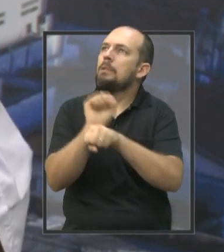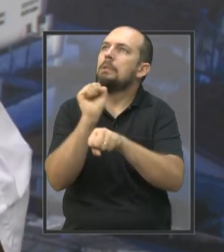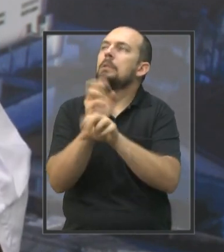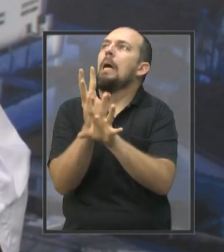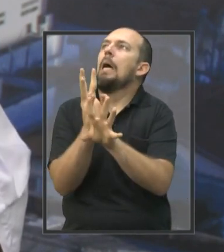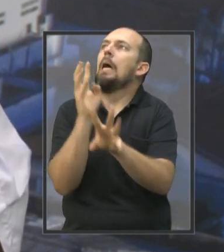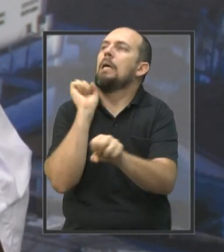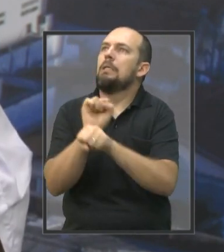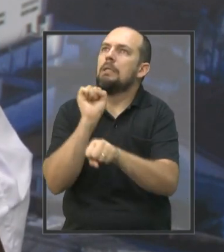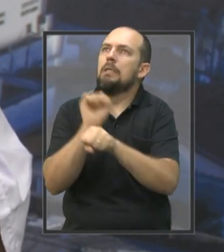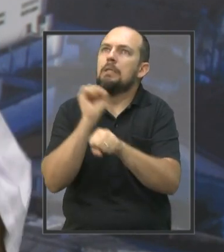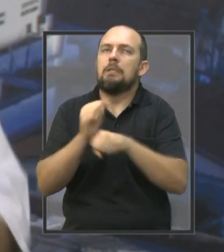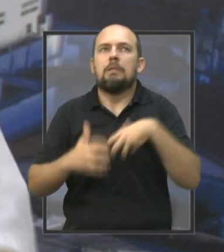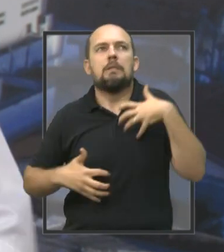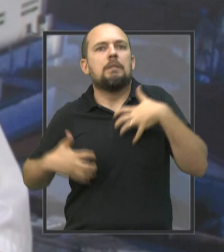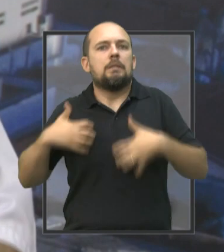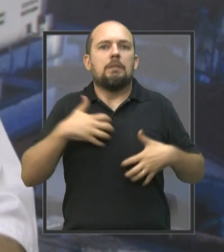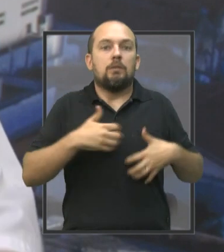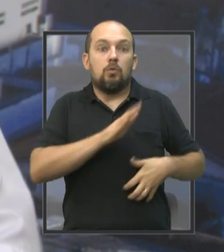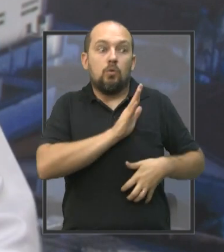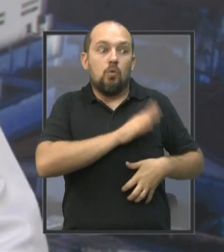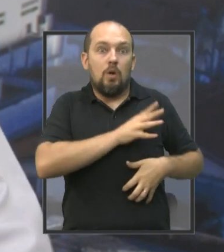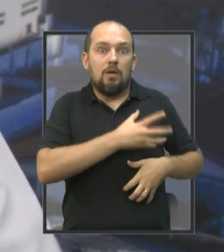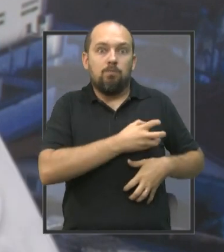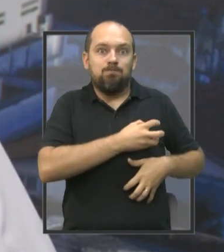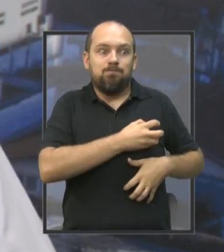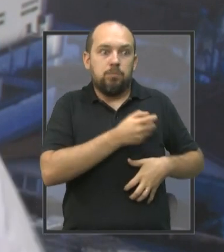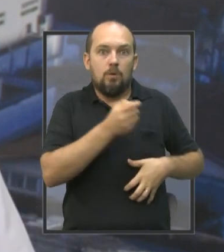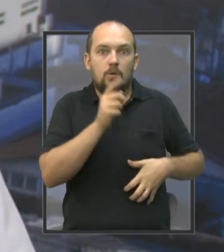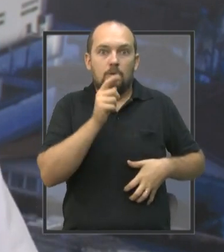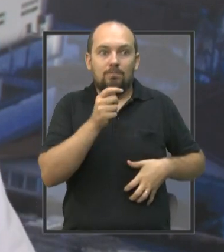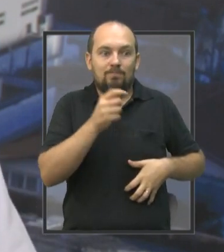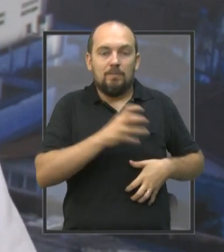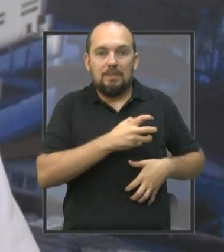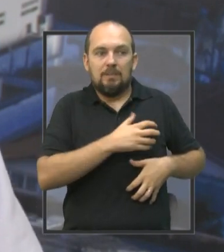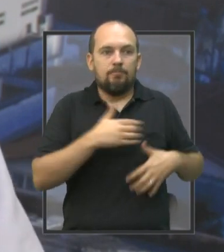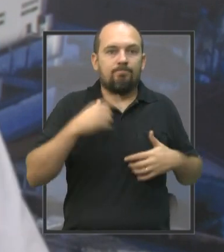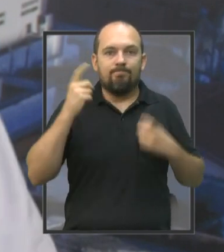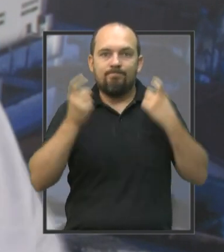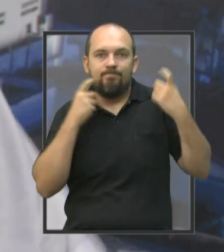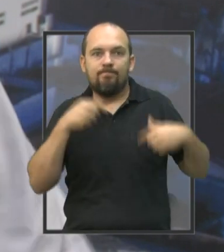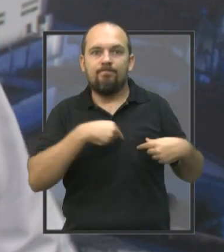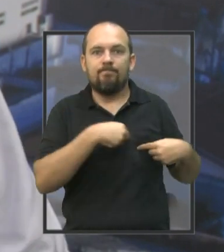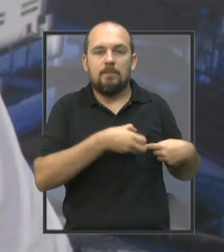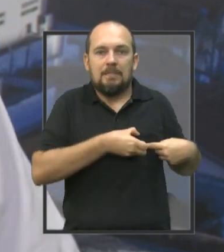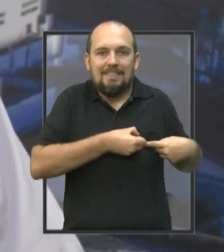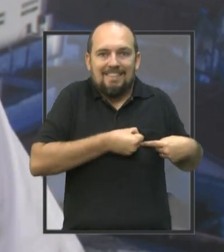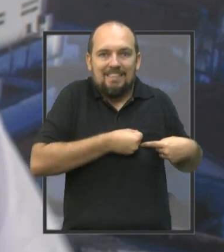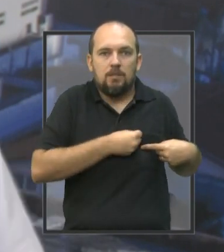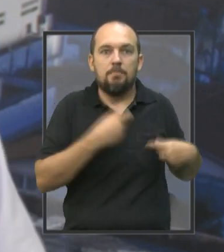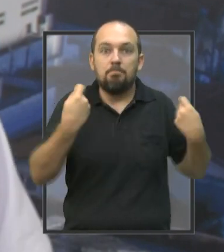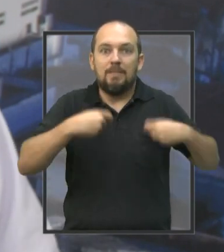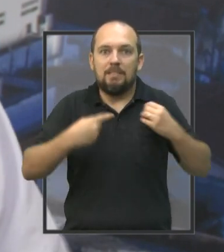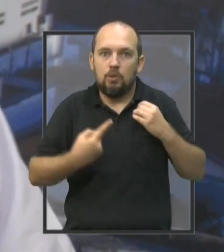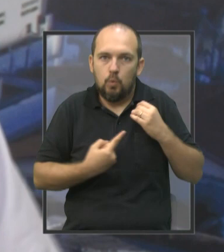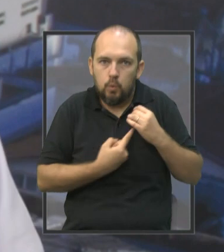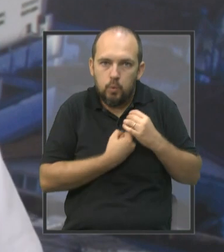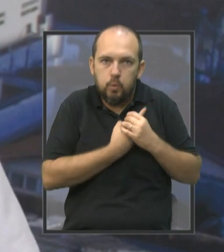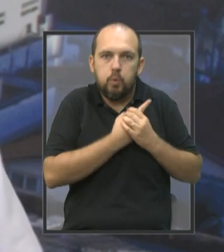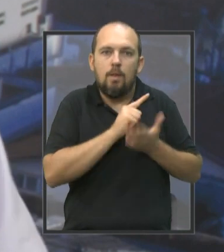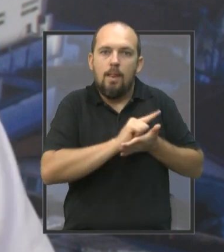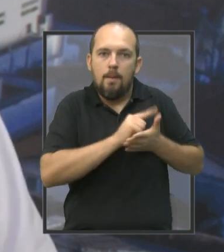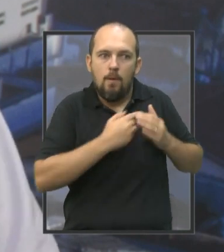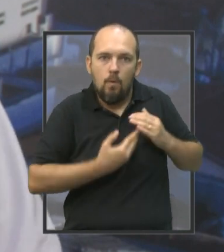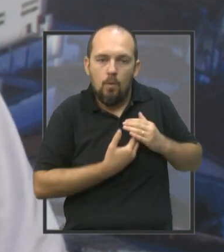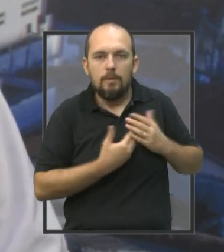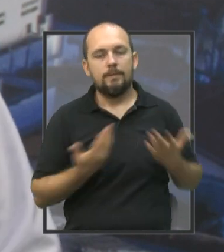né? Com a coronária entupida que precisa fazer um cateterismo. Então, conversando com o